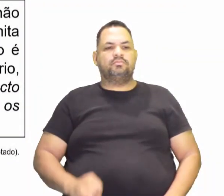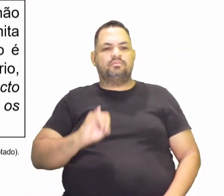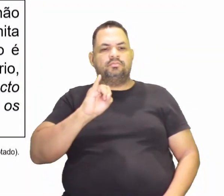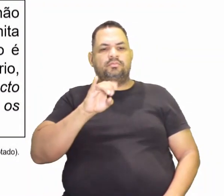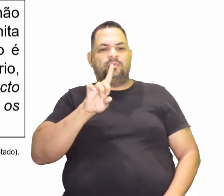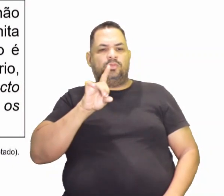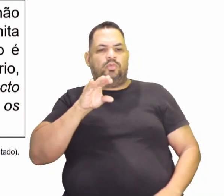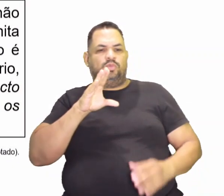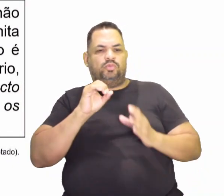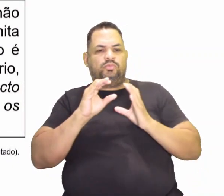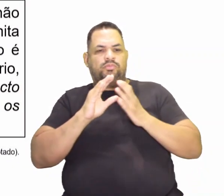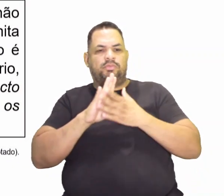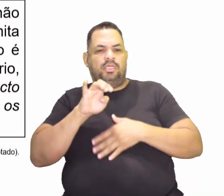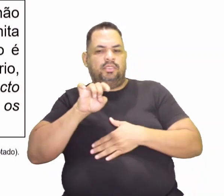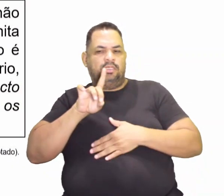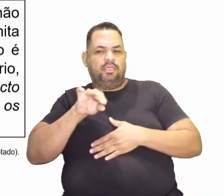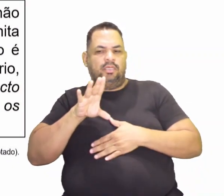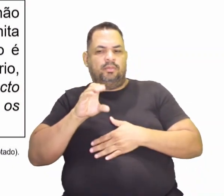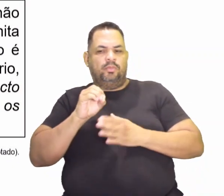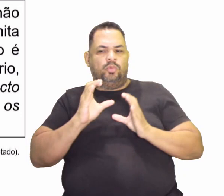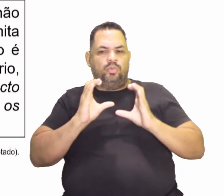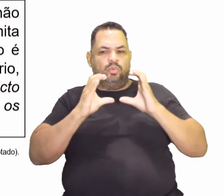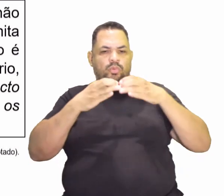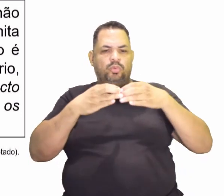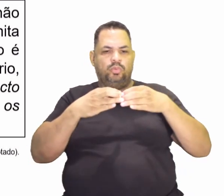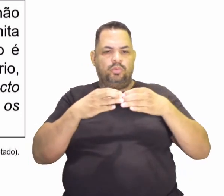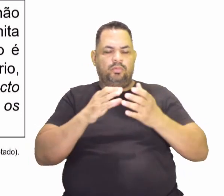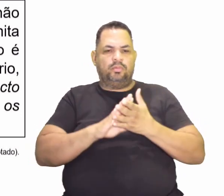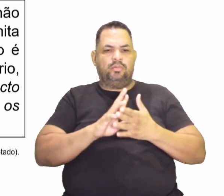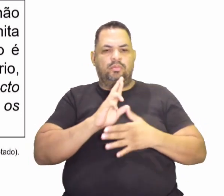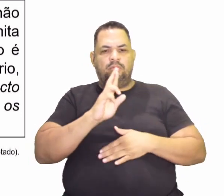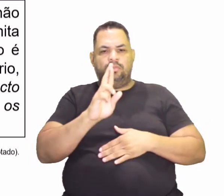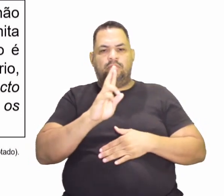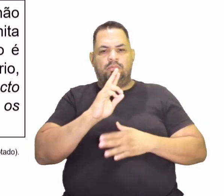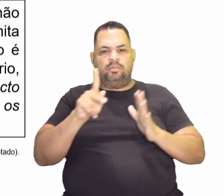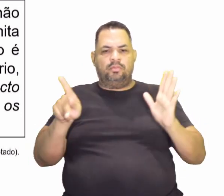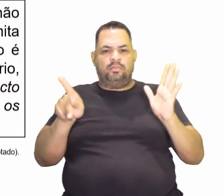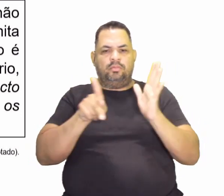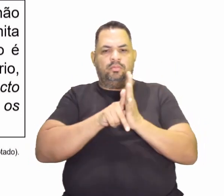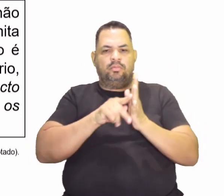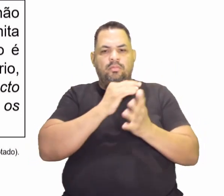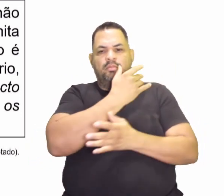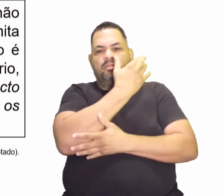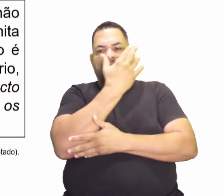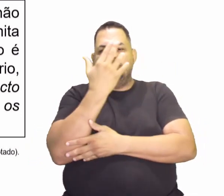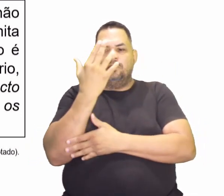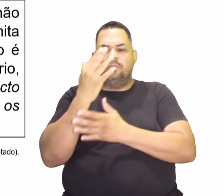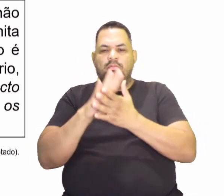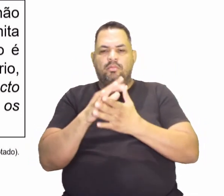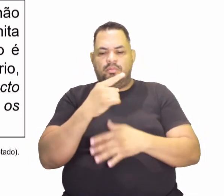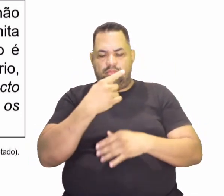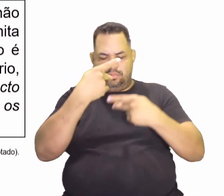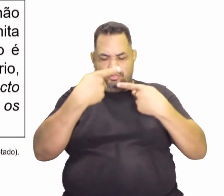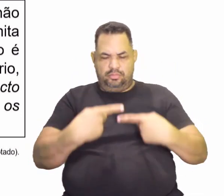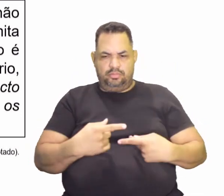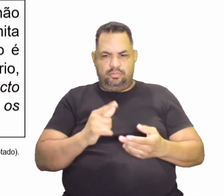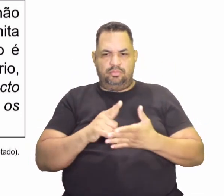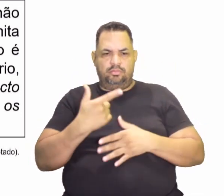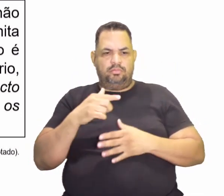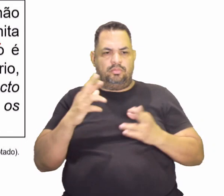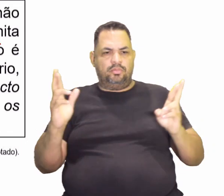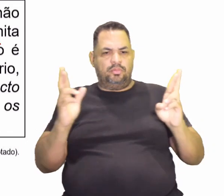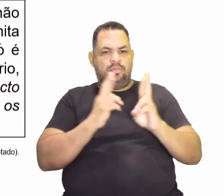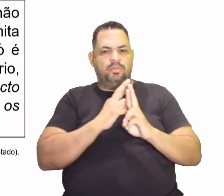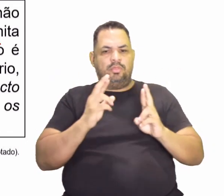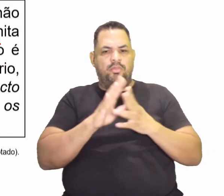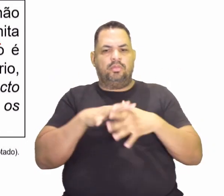Ídolos da tribo, ó. Anotem aí. É resultado da própria natureza humana, que não tem em si nenhuma relação